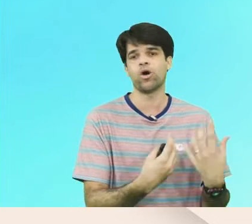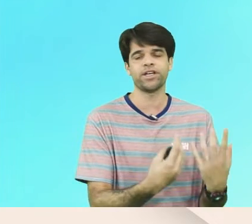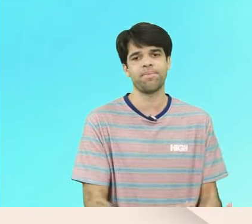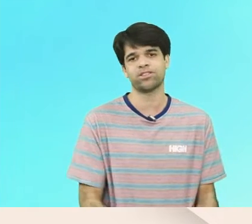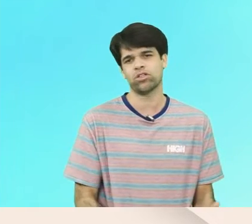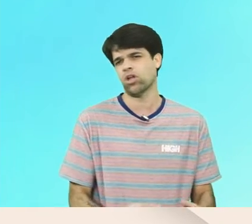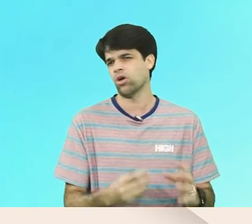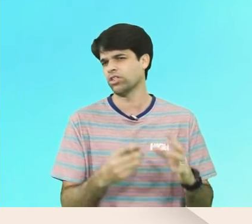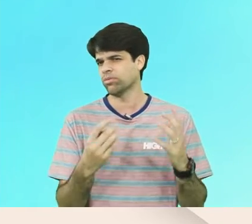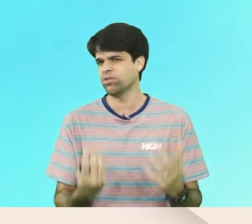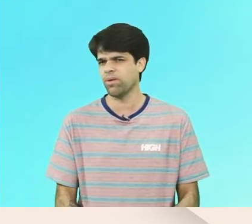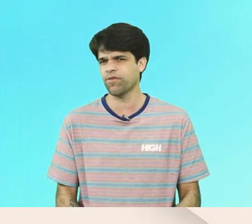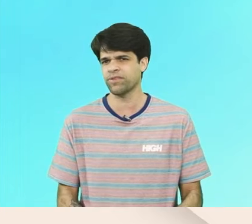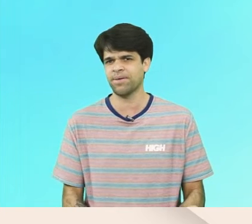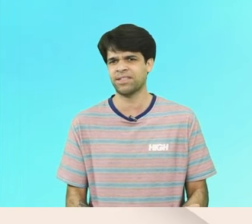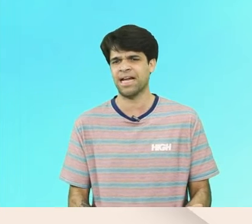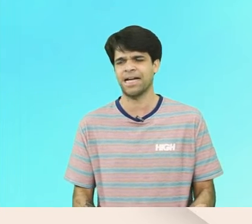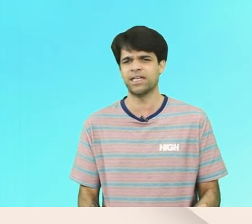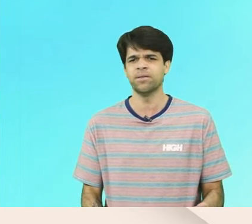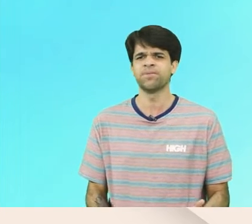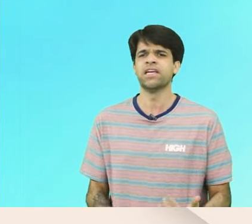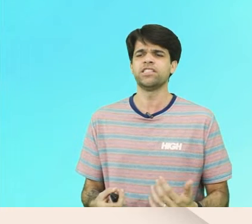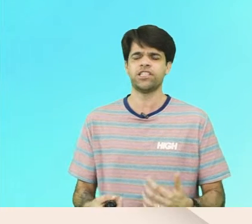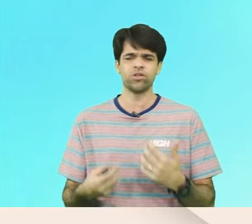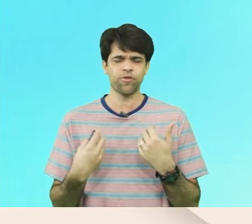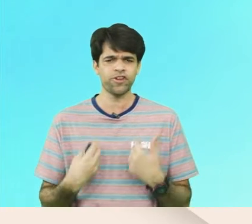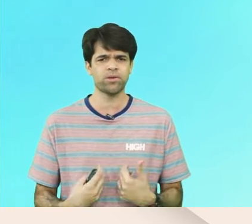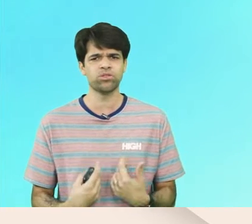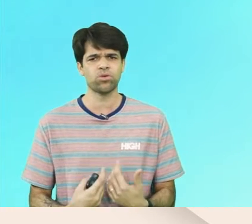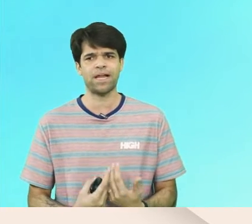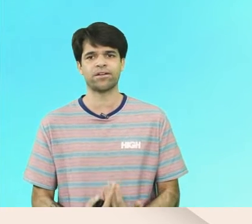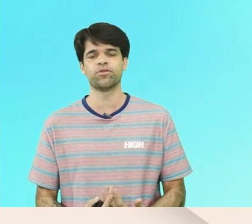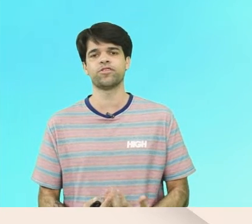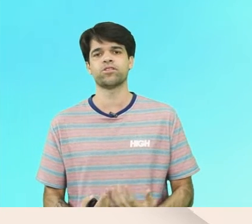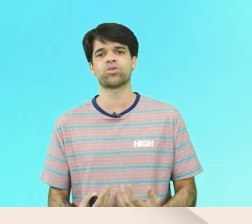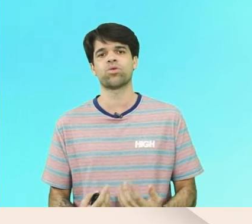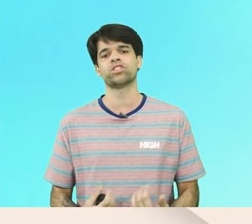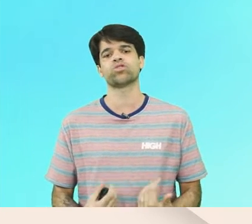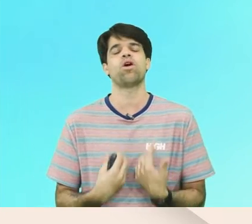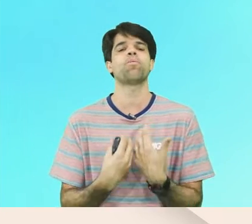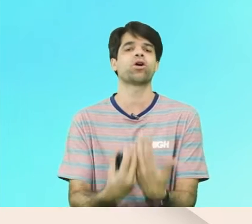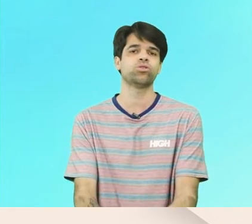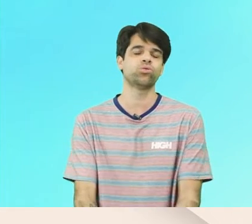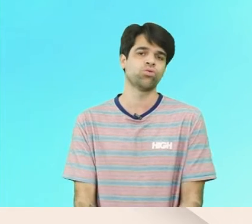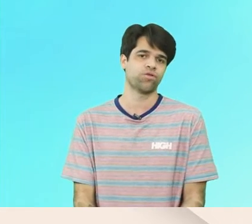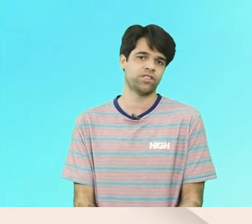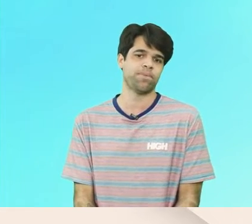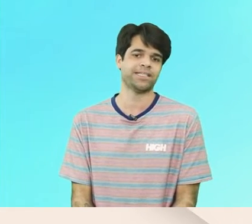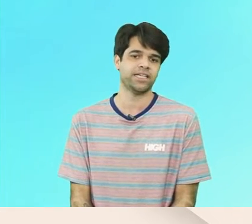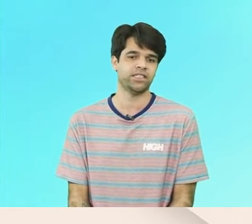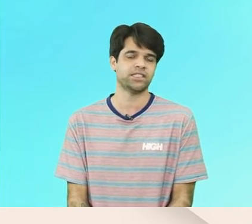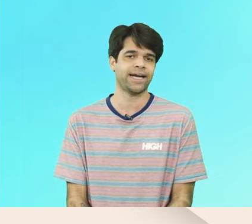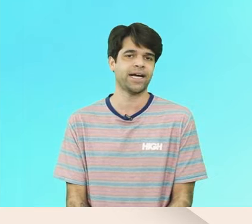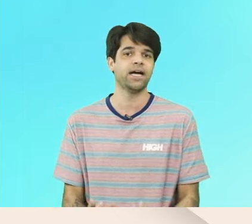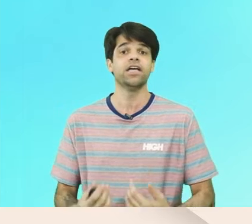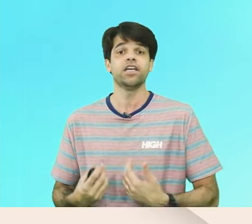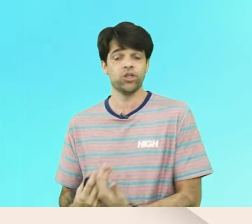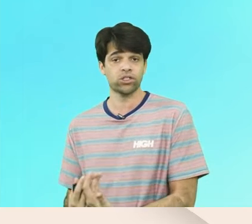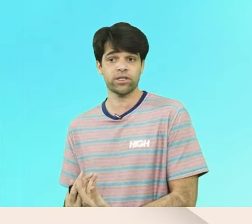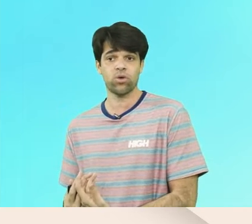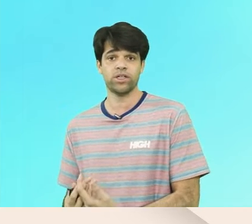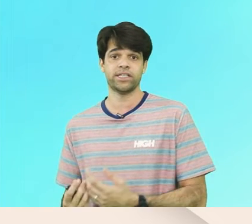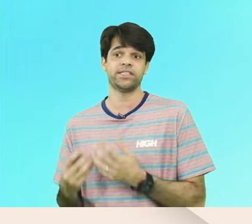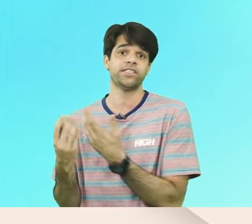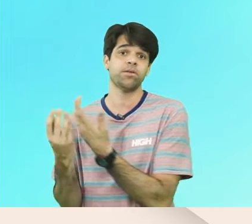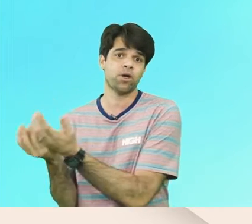assim, teórica, metodológica, muito bem fundamentada, se não fica muito claro no final das contas qual é o produto que você pretende entregar.